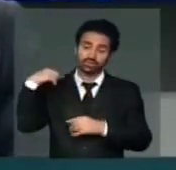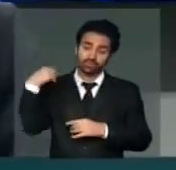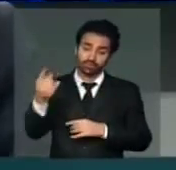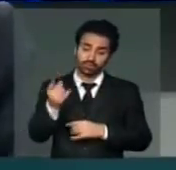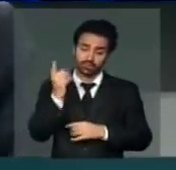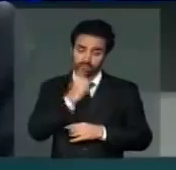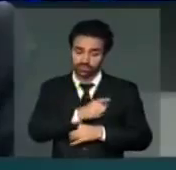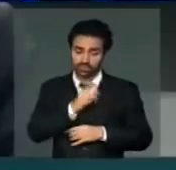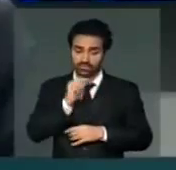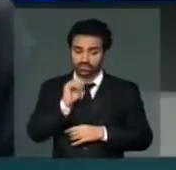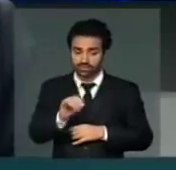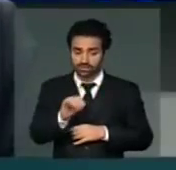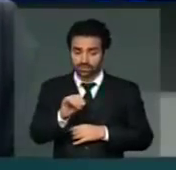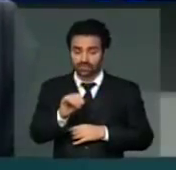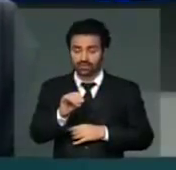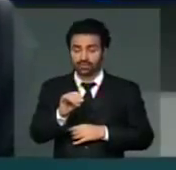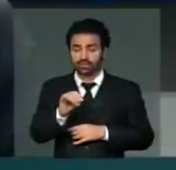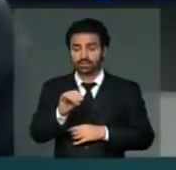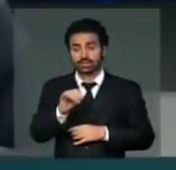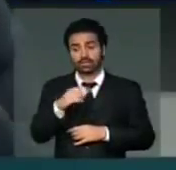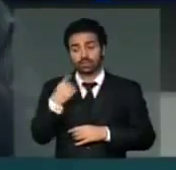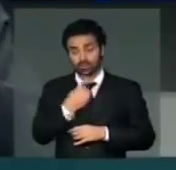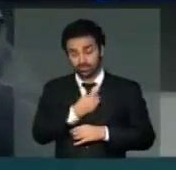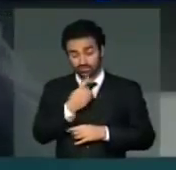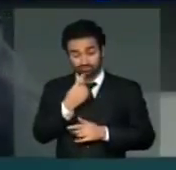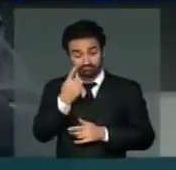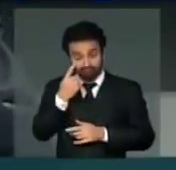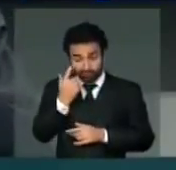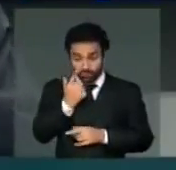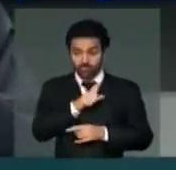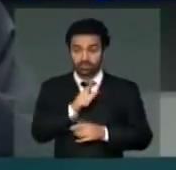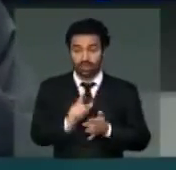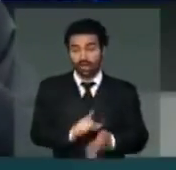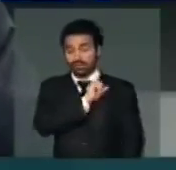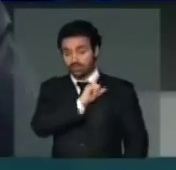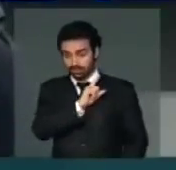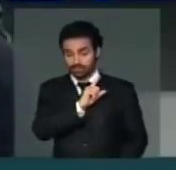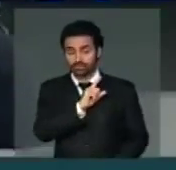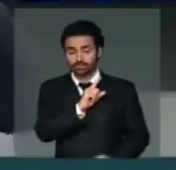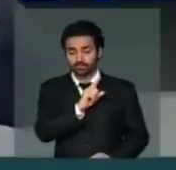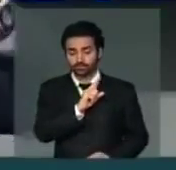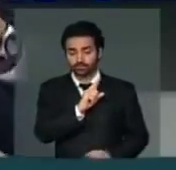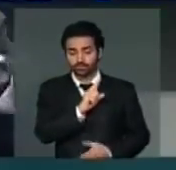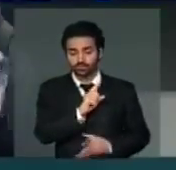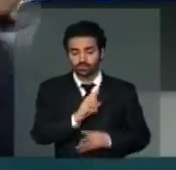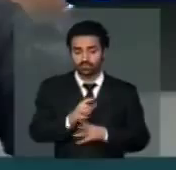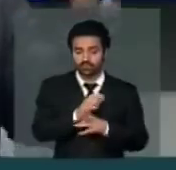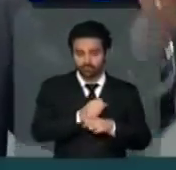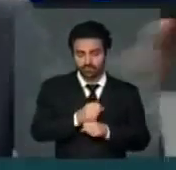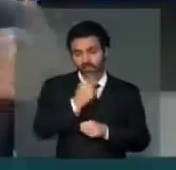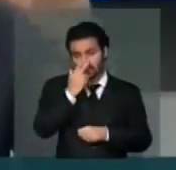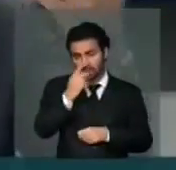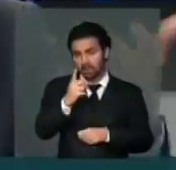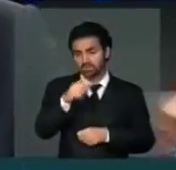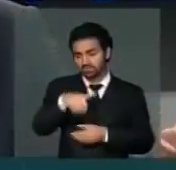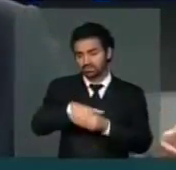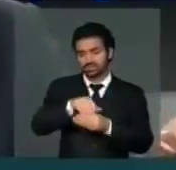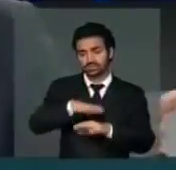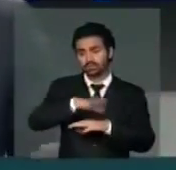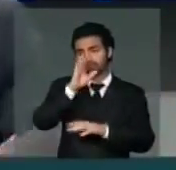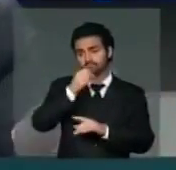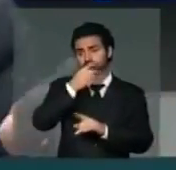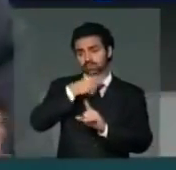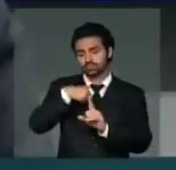Se conseguíssemos antes, em termos de cálculo eleitoral, eu vou me permitir fazer, eu acho que seria